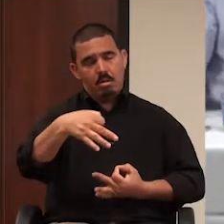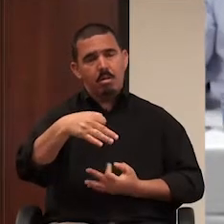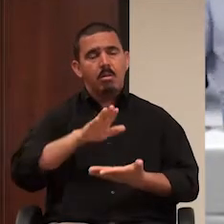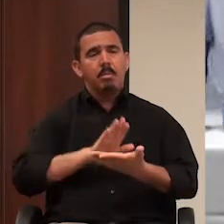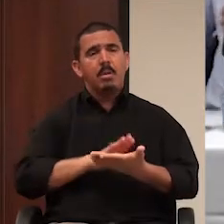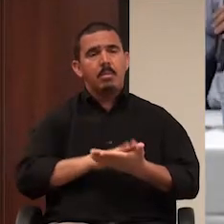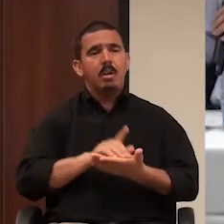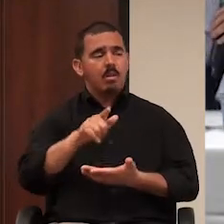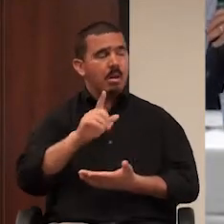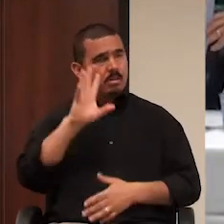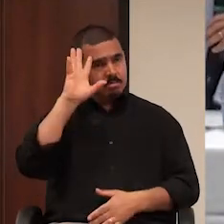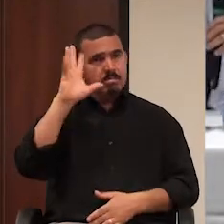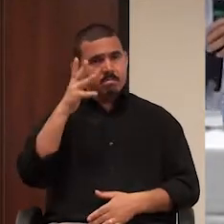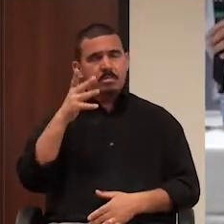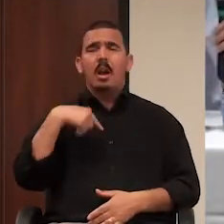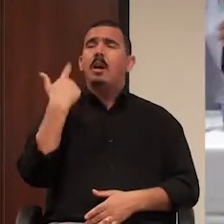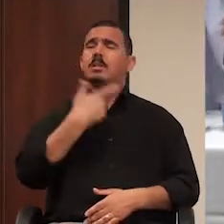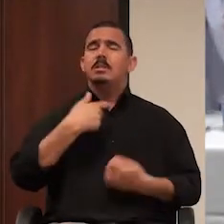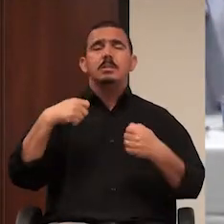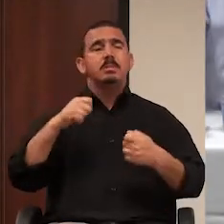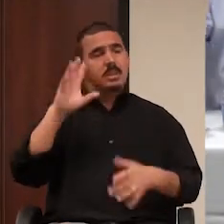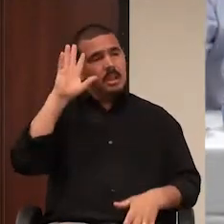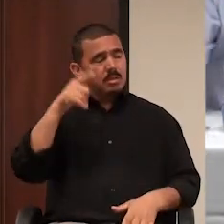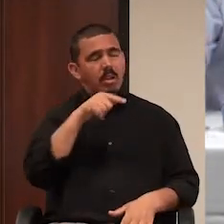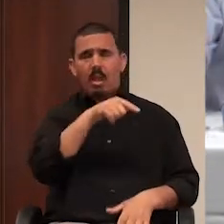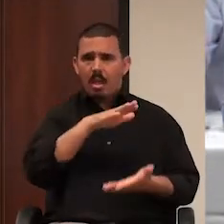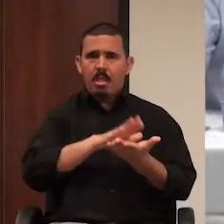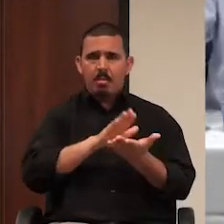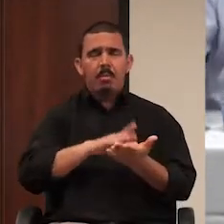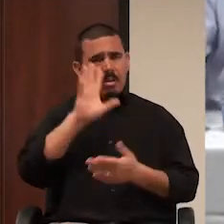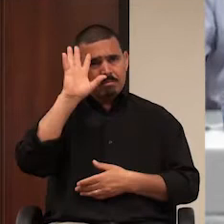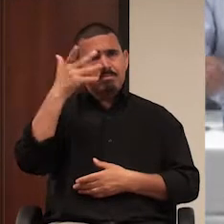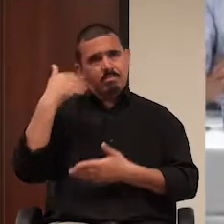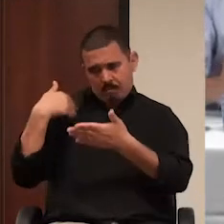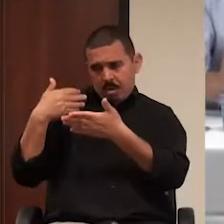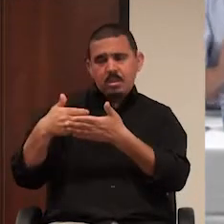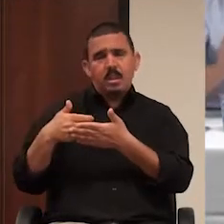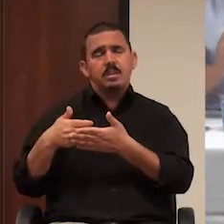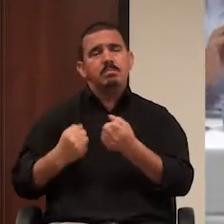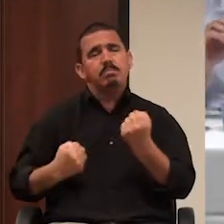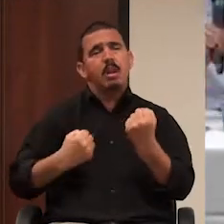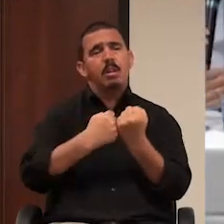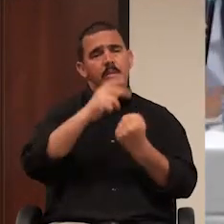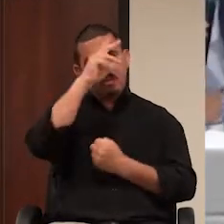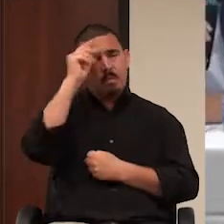decisão recente, olha só o que o tribunal tem que decidir, né? Uma decisão recente do tribunal, sabe quando era uma ação da defensoria?